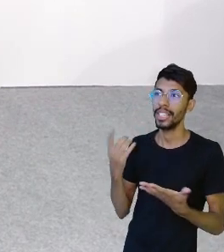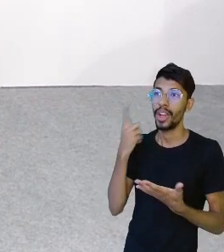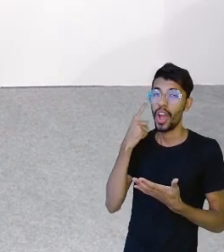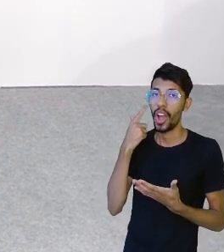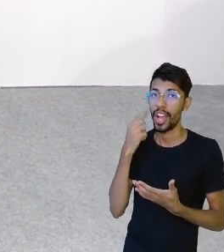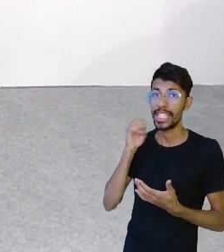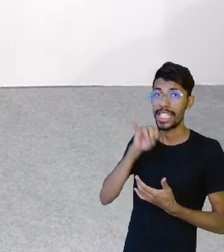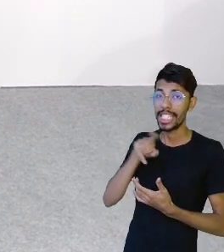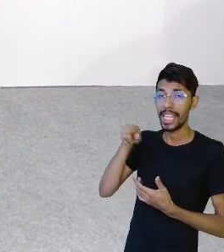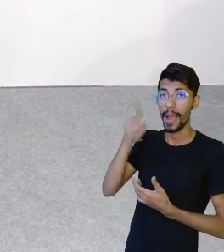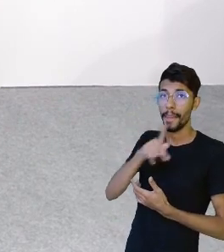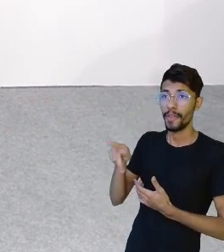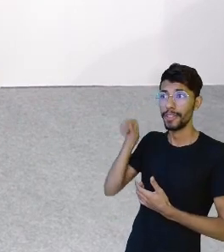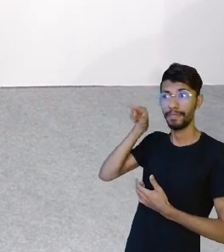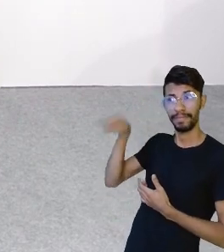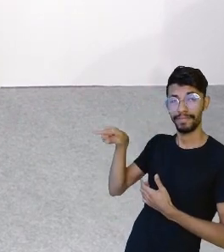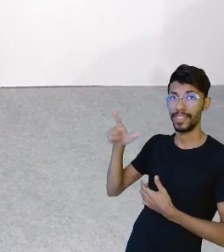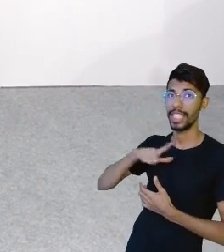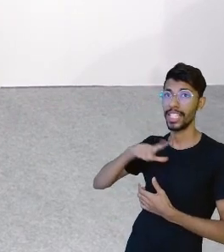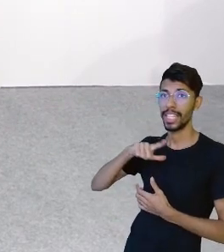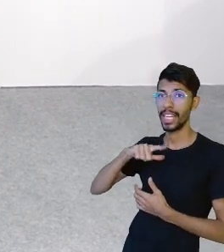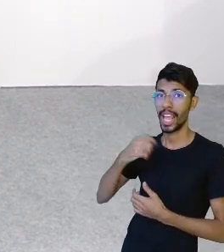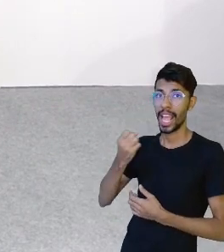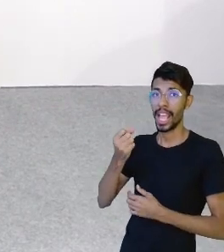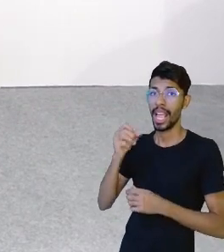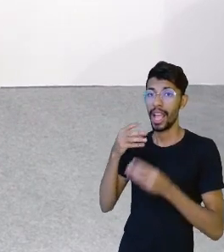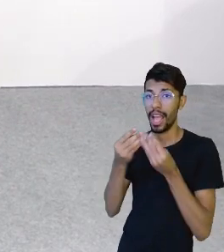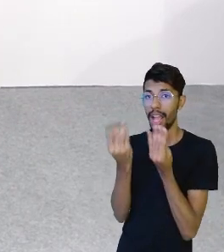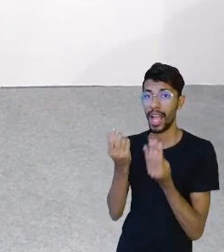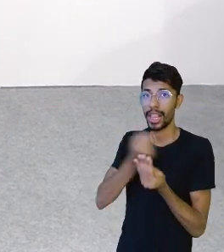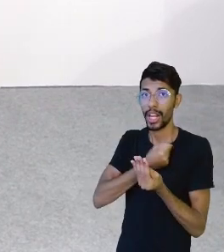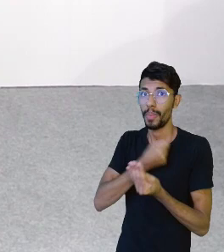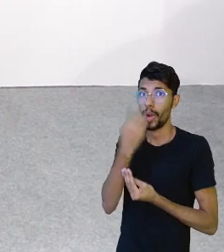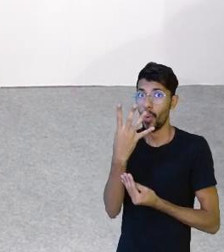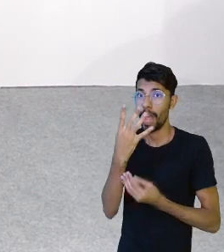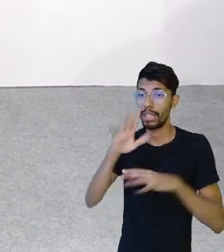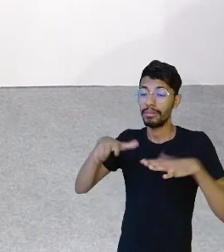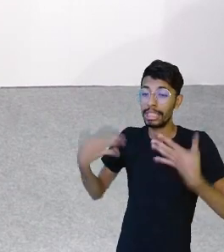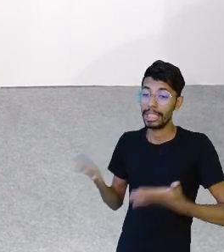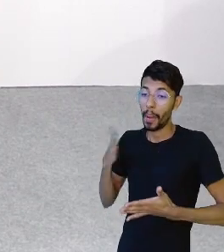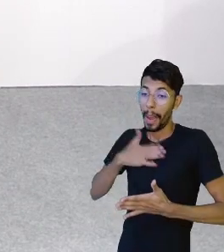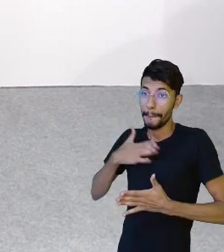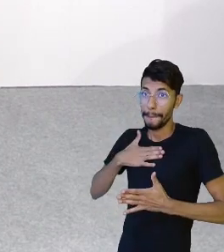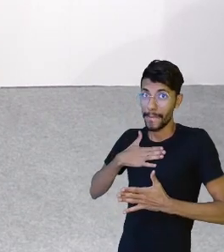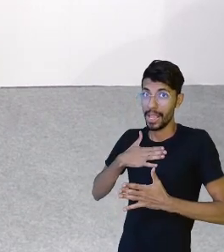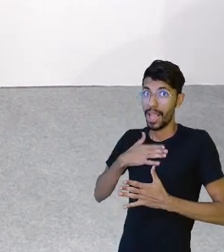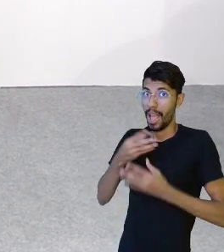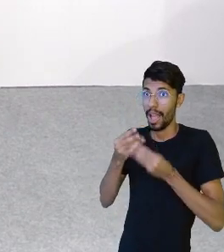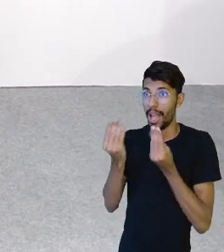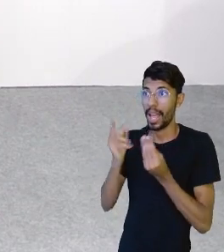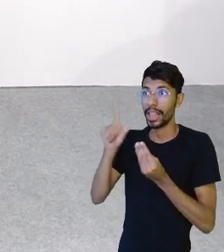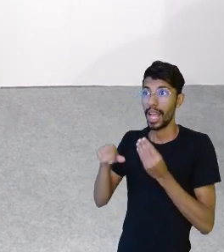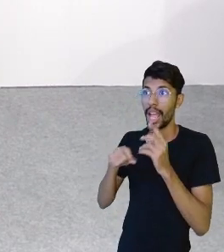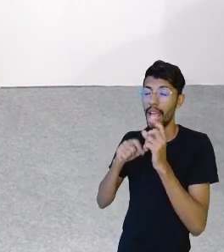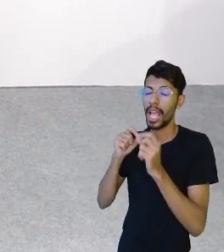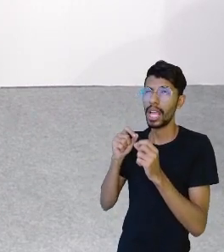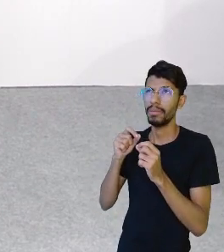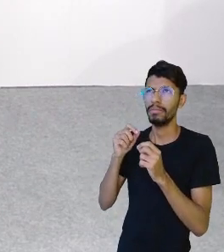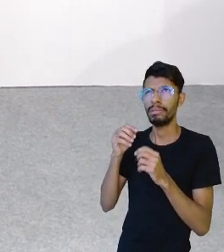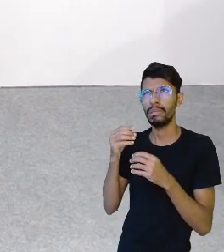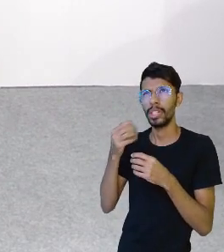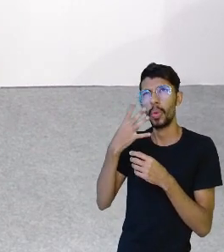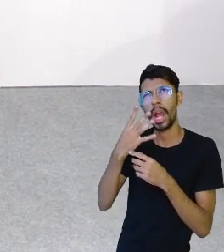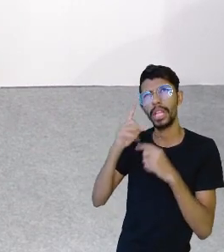Olha, se a professora Sandra está com a carta número 1, então a minha carta, o resultado é 32.